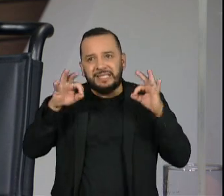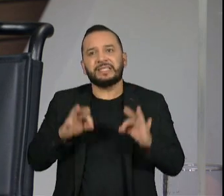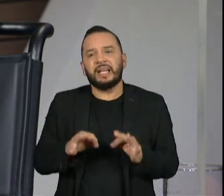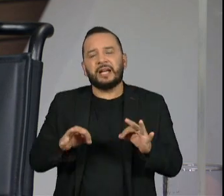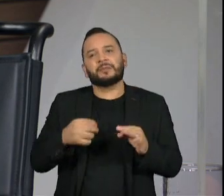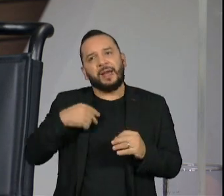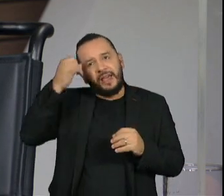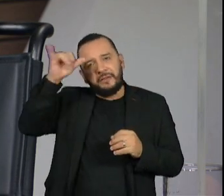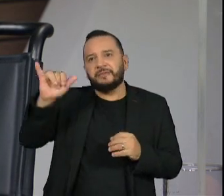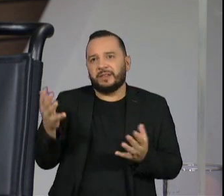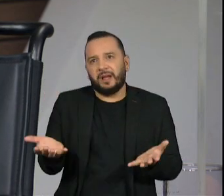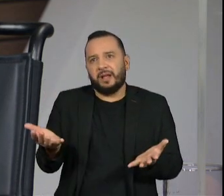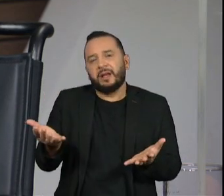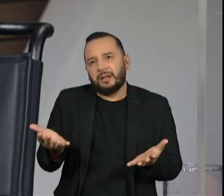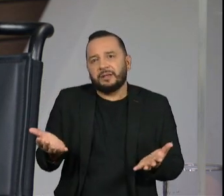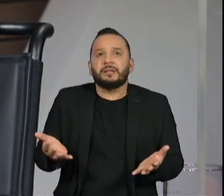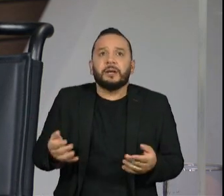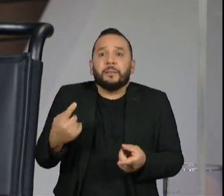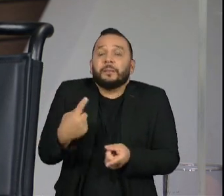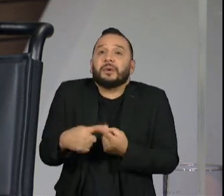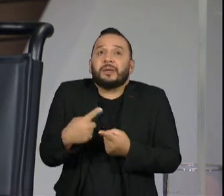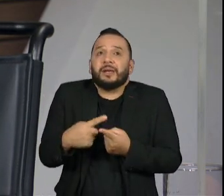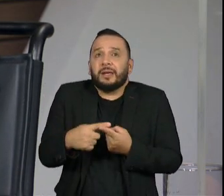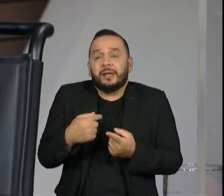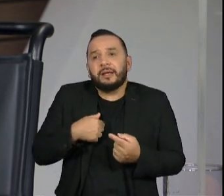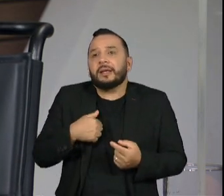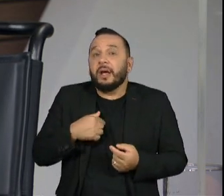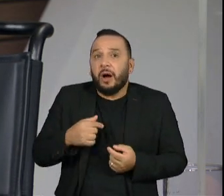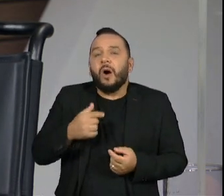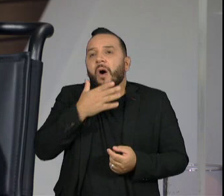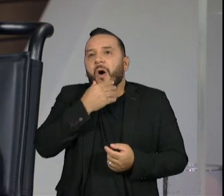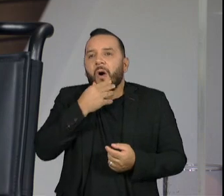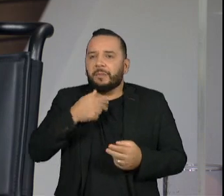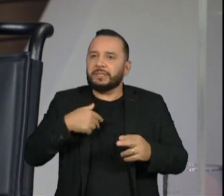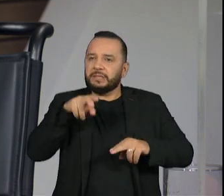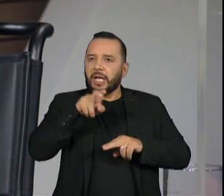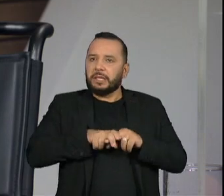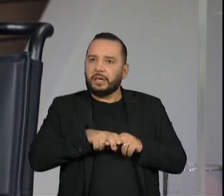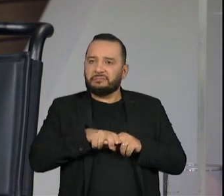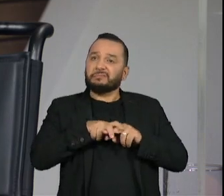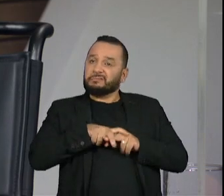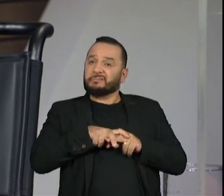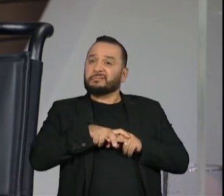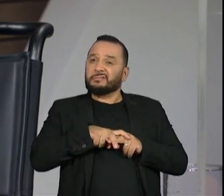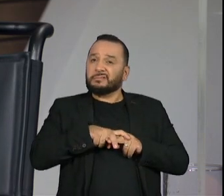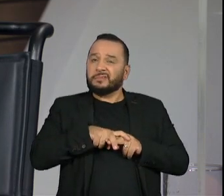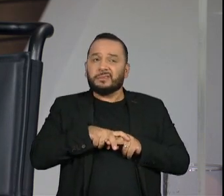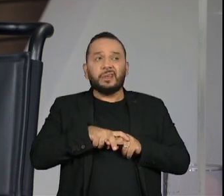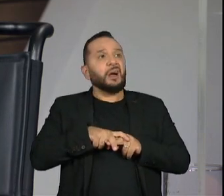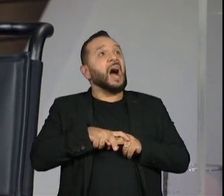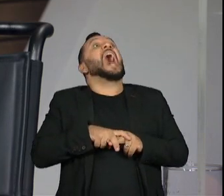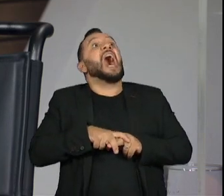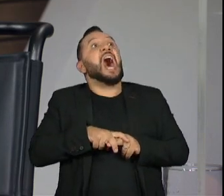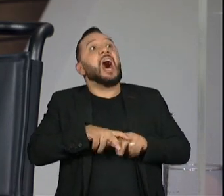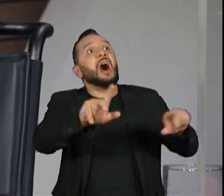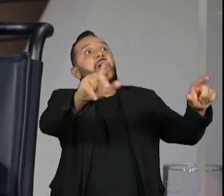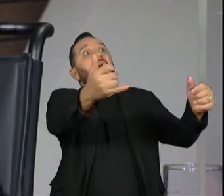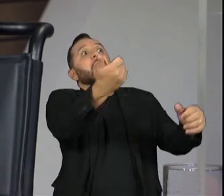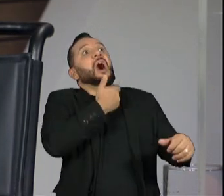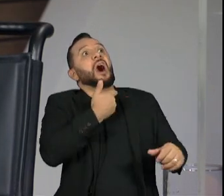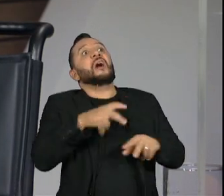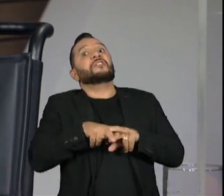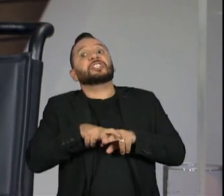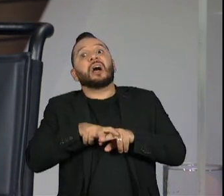é tão abstraído do seu próprio corpo que você precisa ser lembrado que quando você senta, você não pode abrir as pernas, senão outras pessoas não conseguem se sentar ali.